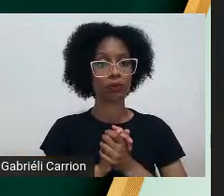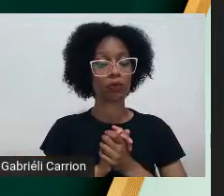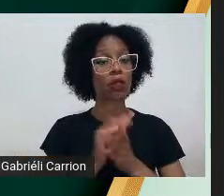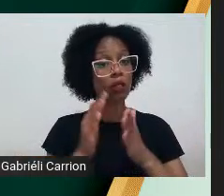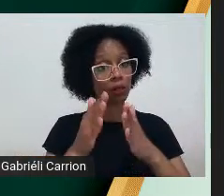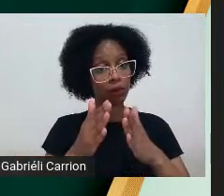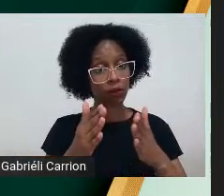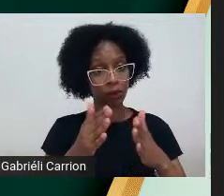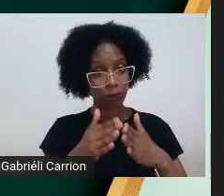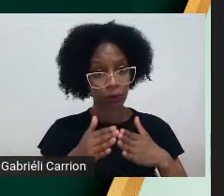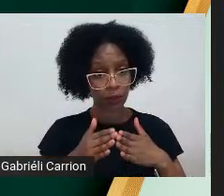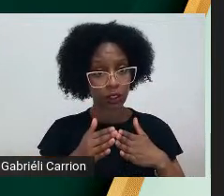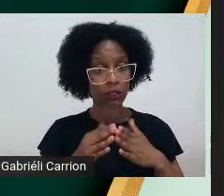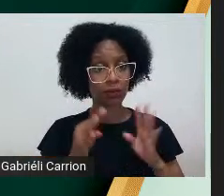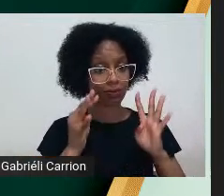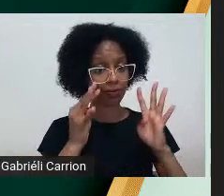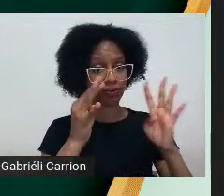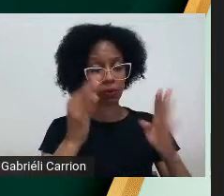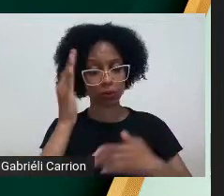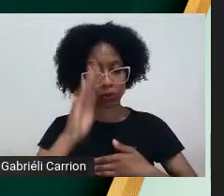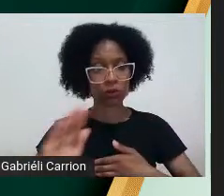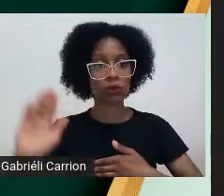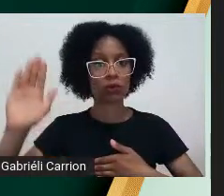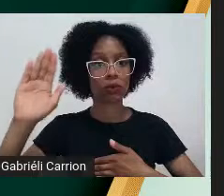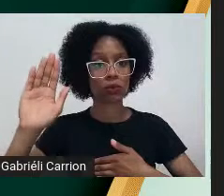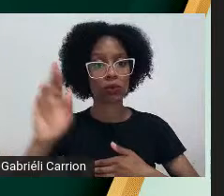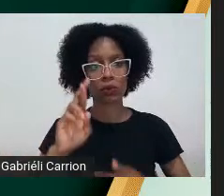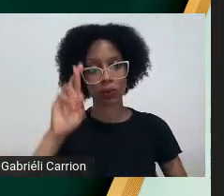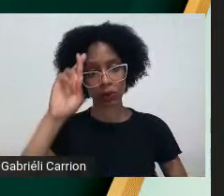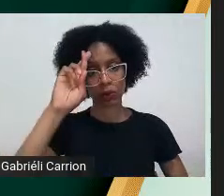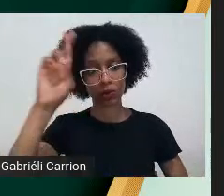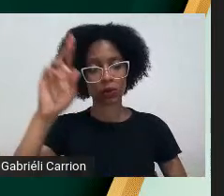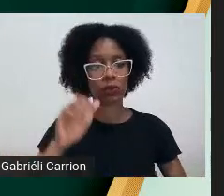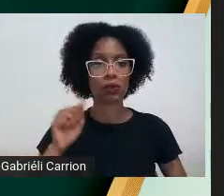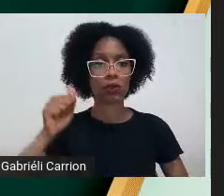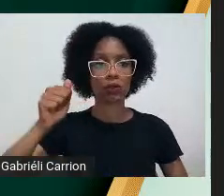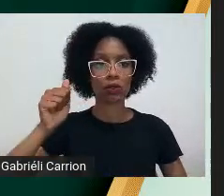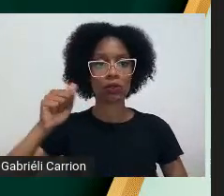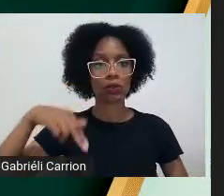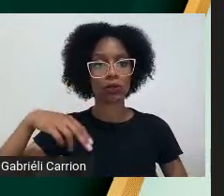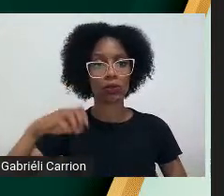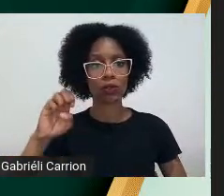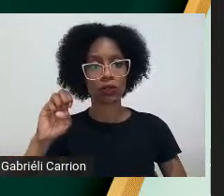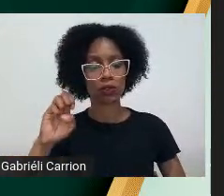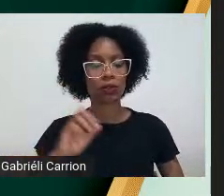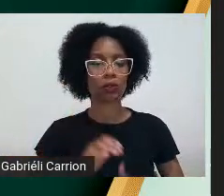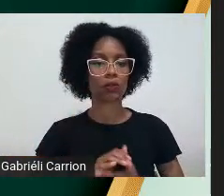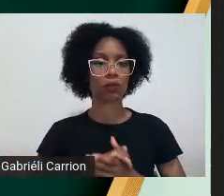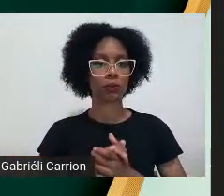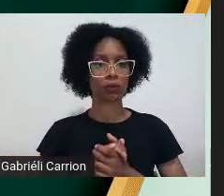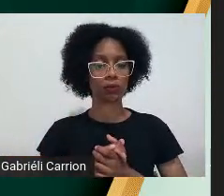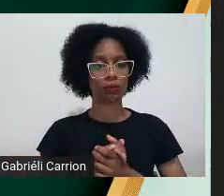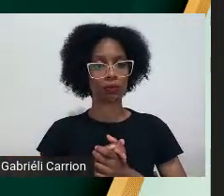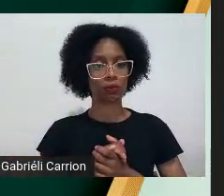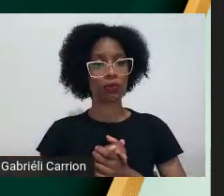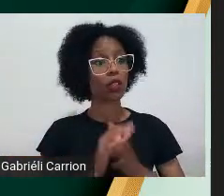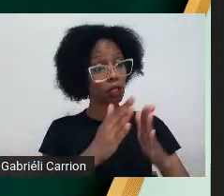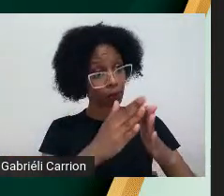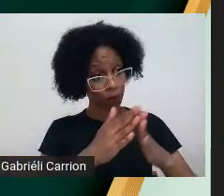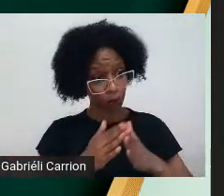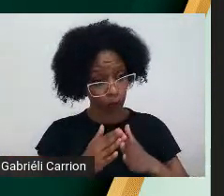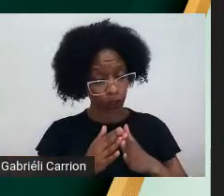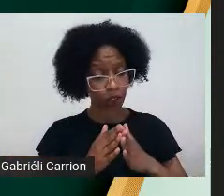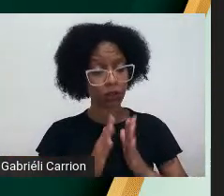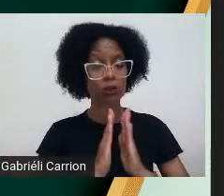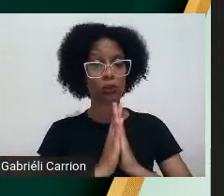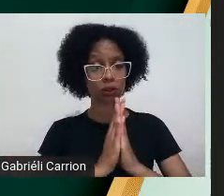Solicitamos atenção para o julgamento do curso, que será proferido por Anne Elise Santos Muniz. Solicitamos a graduanda que